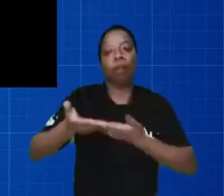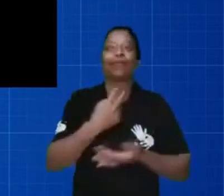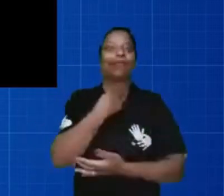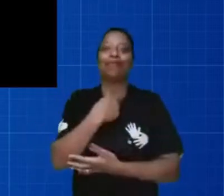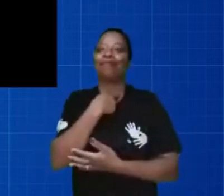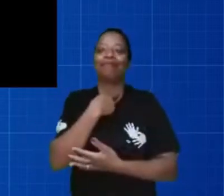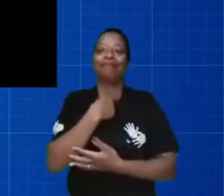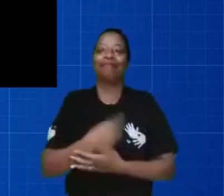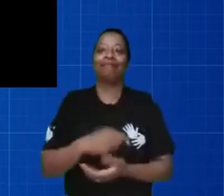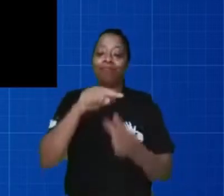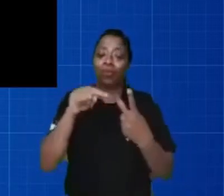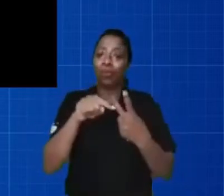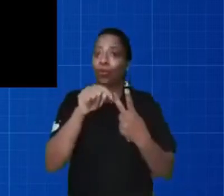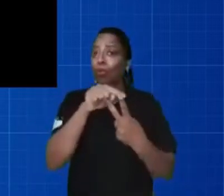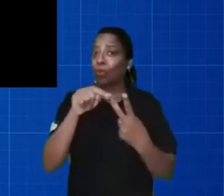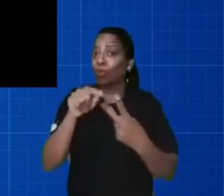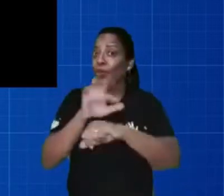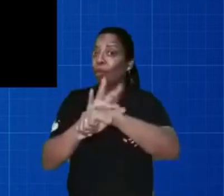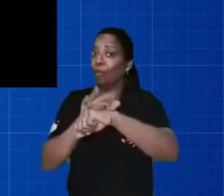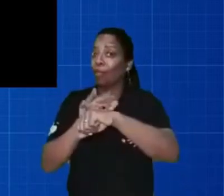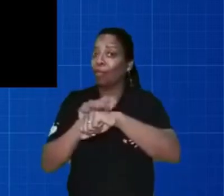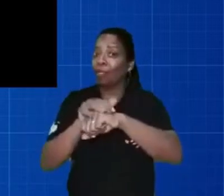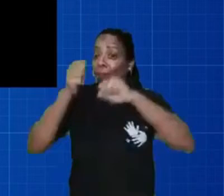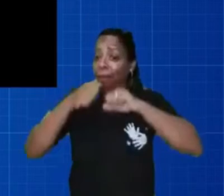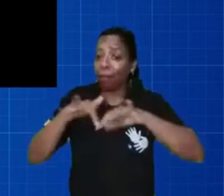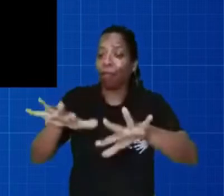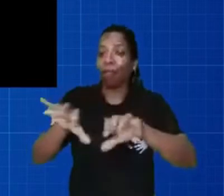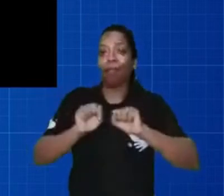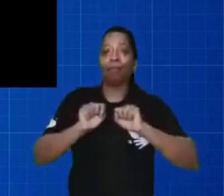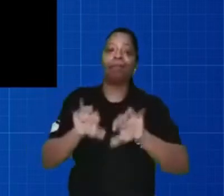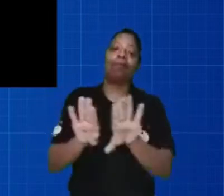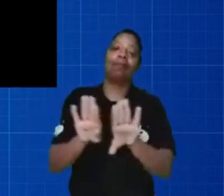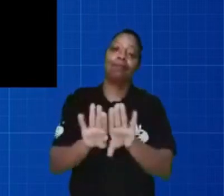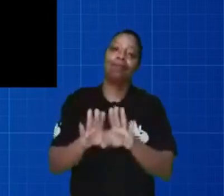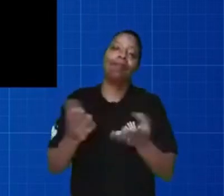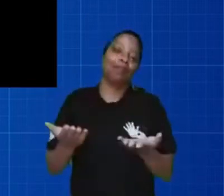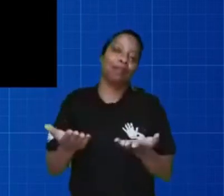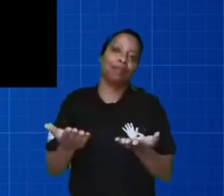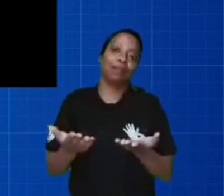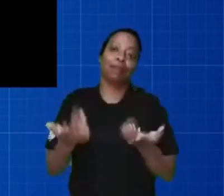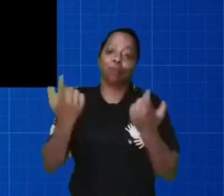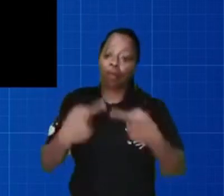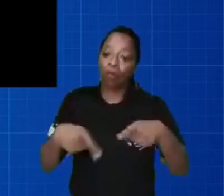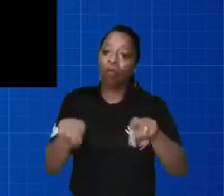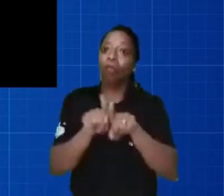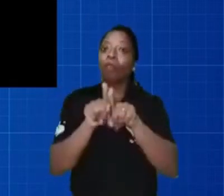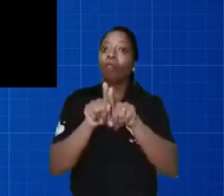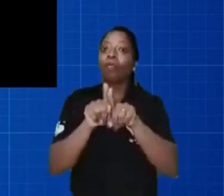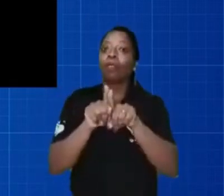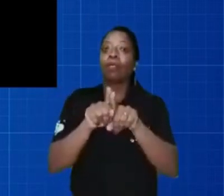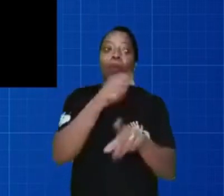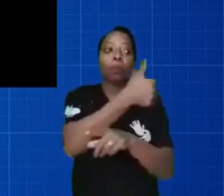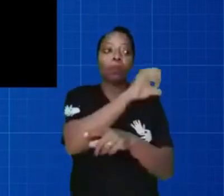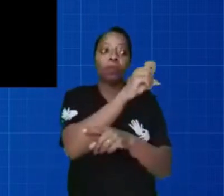uma vez aparece, então isso é recorrente, já fica até um indicativo para a gente, né? Cuidado, vamos cuidar nesse